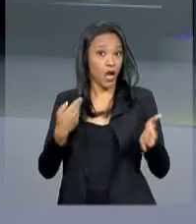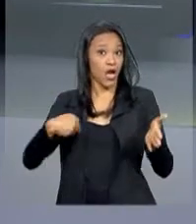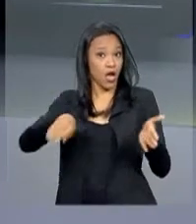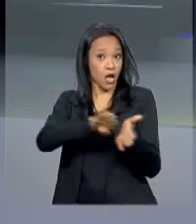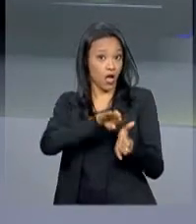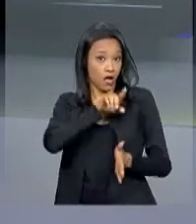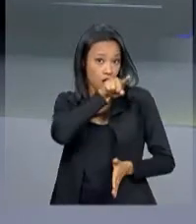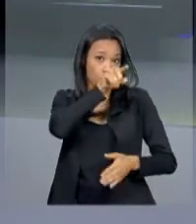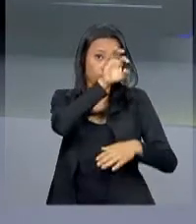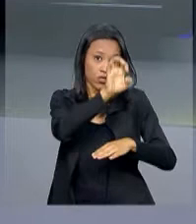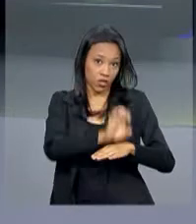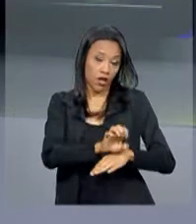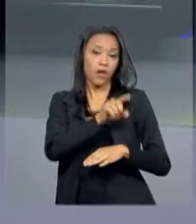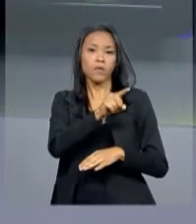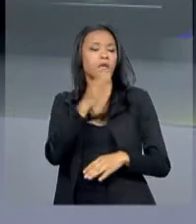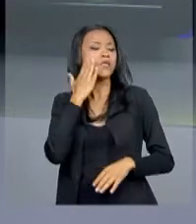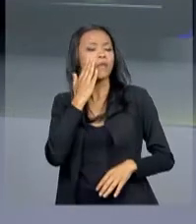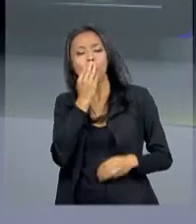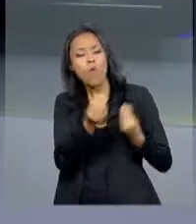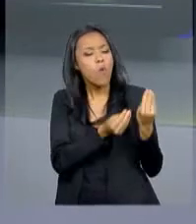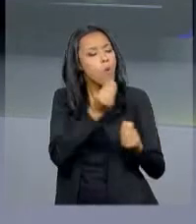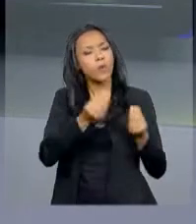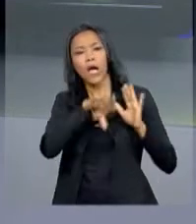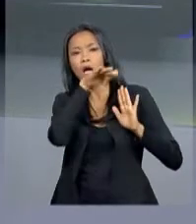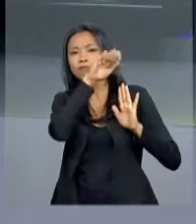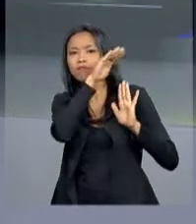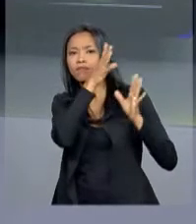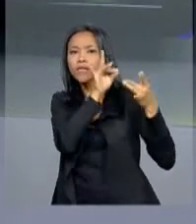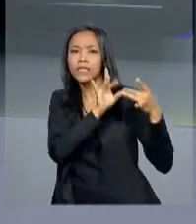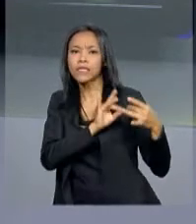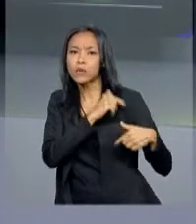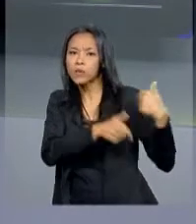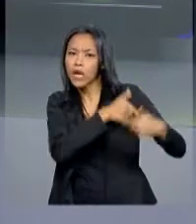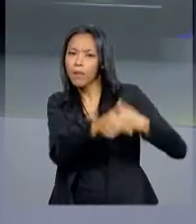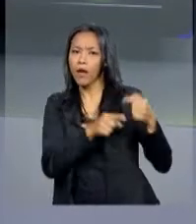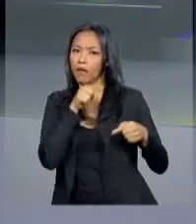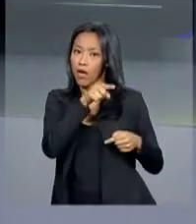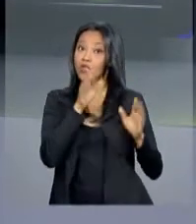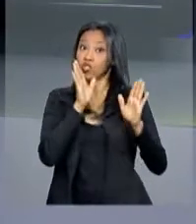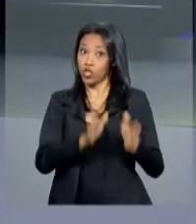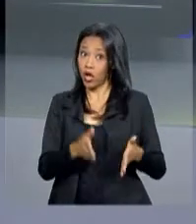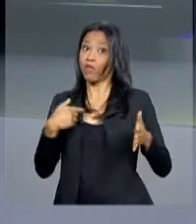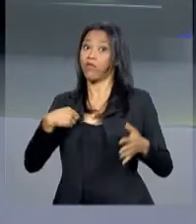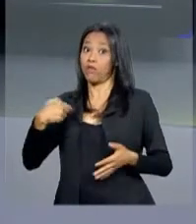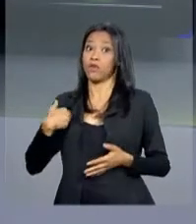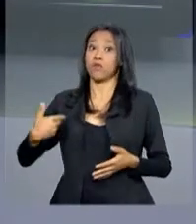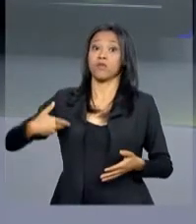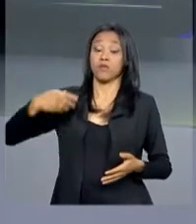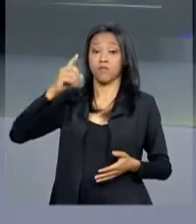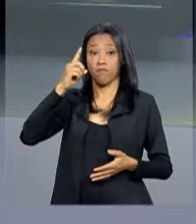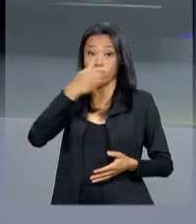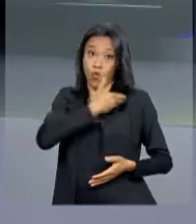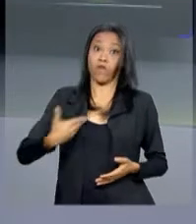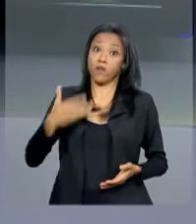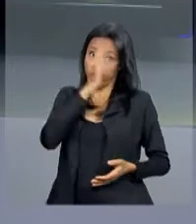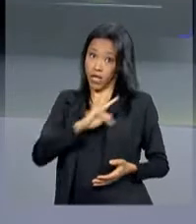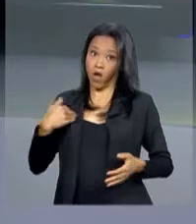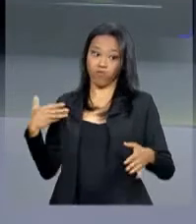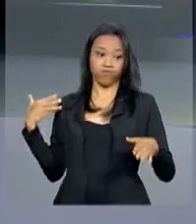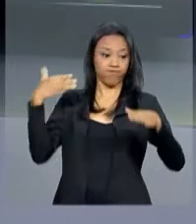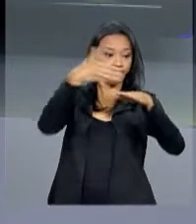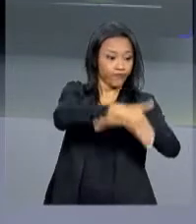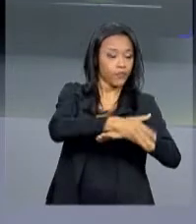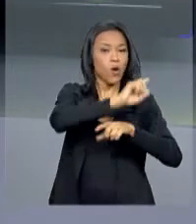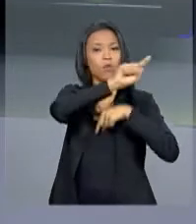Leste, onde acompanha as ações da intervenção federal no Estado. A intervenção foi decretada pelo governo federal em fevereiro deste ano para